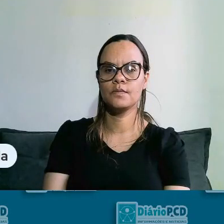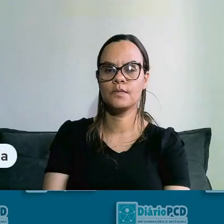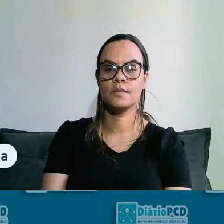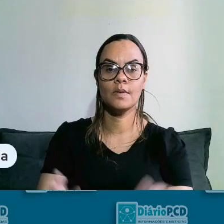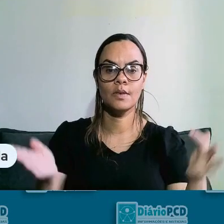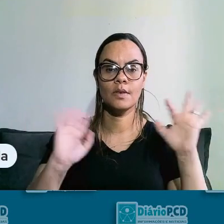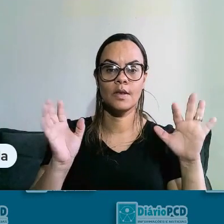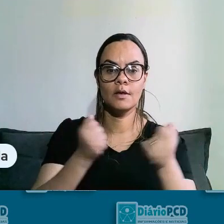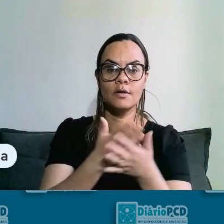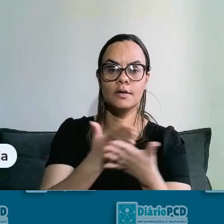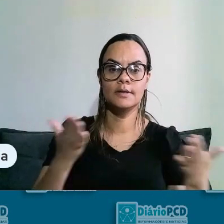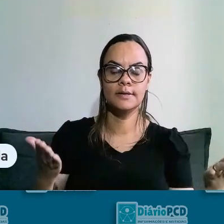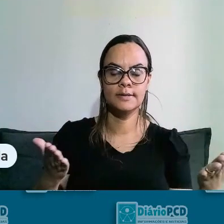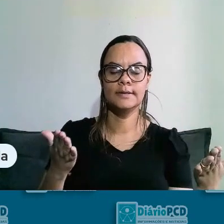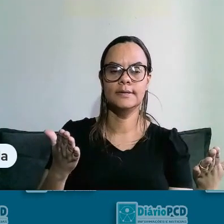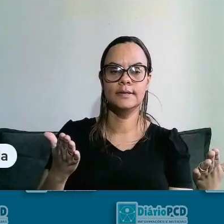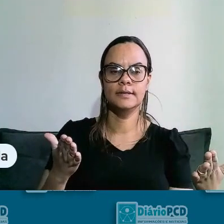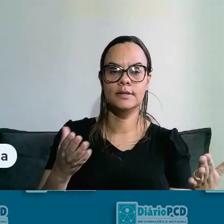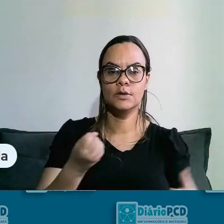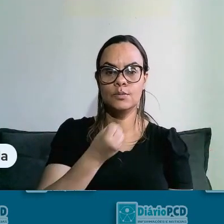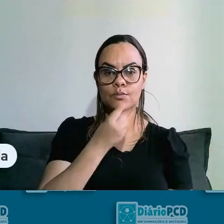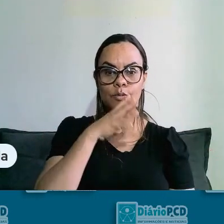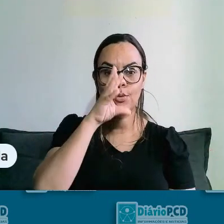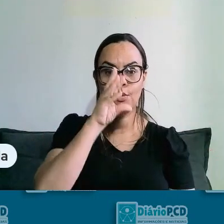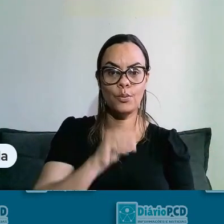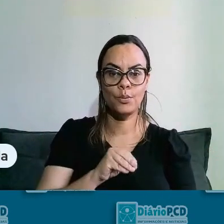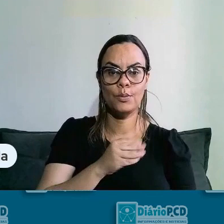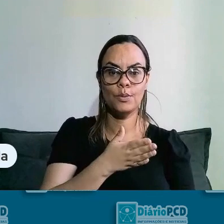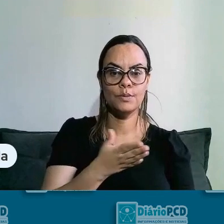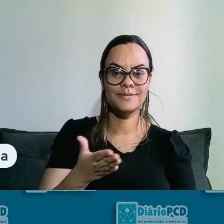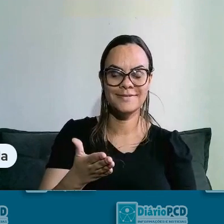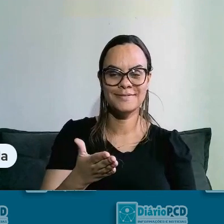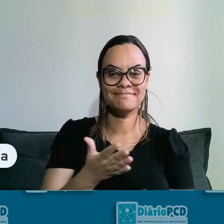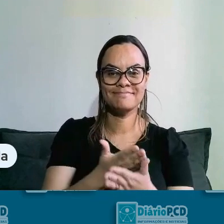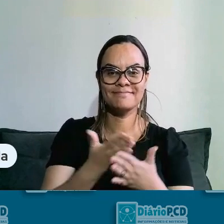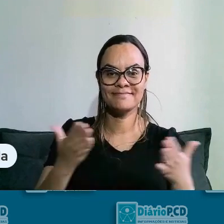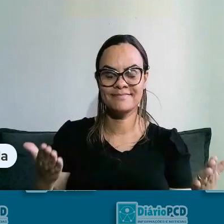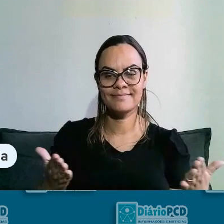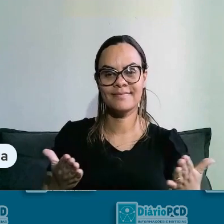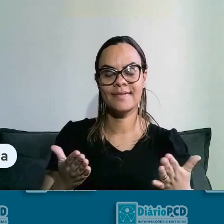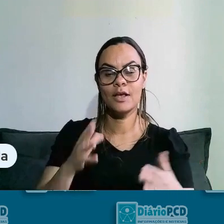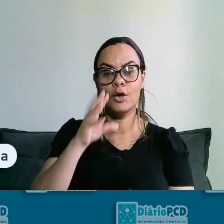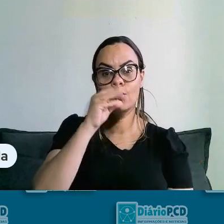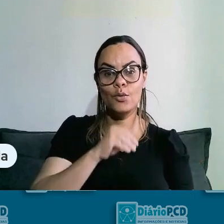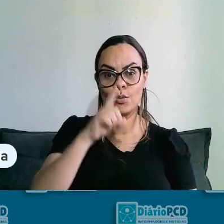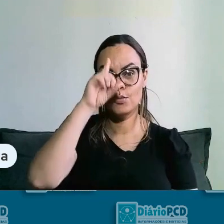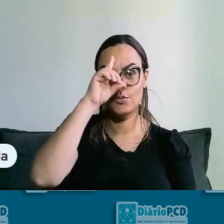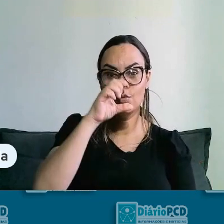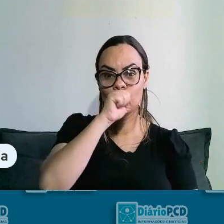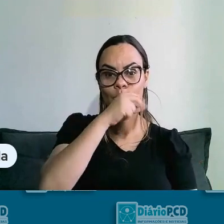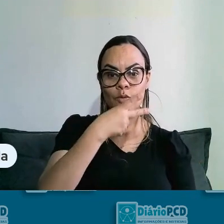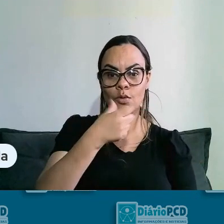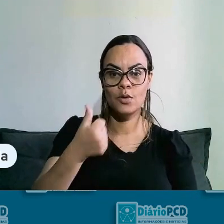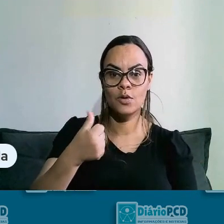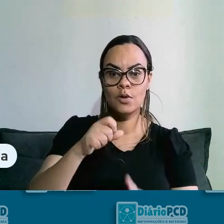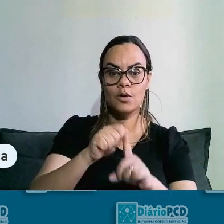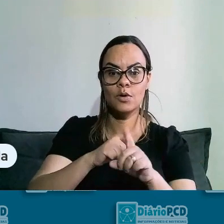Olá a todos vocês, muito boa noite, noite do sábado, 26 de agosto